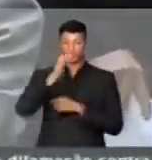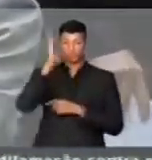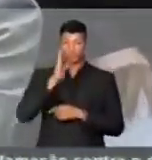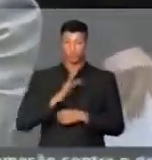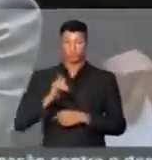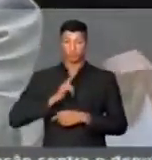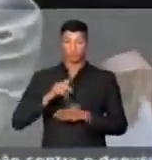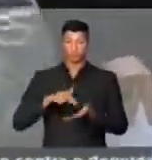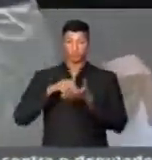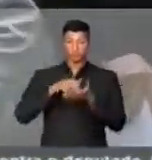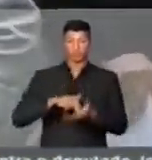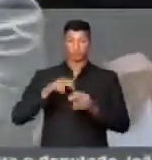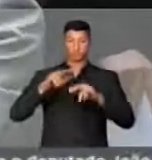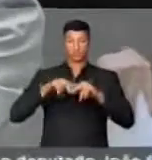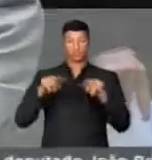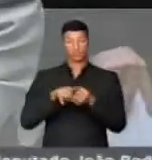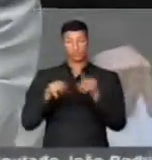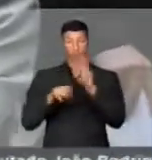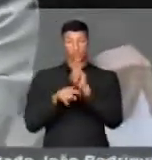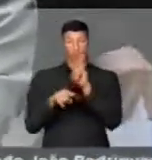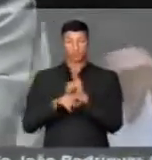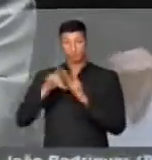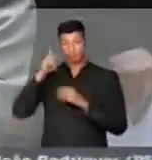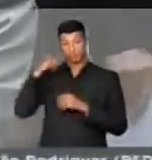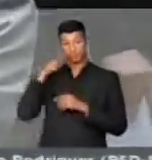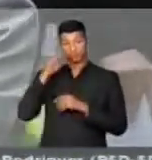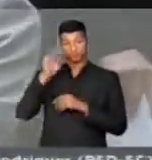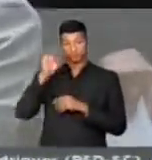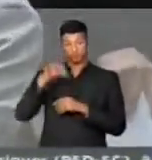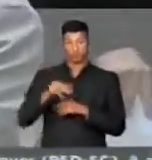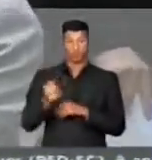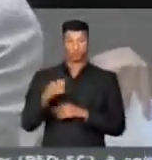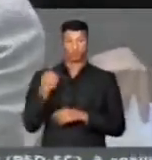brasileira tem uma posição a respeito, em defesa do parlamento democrático. É disso que se trata.